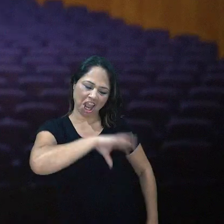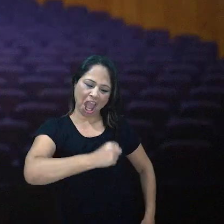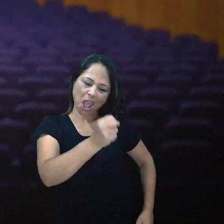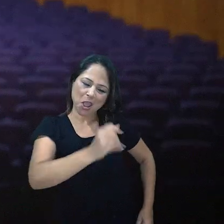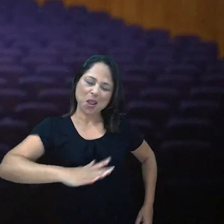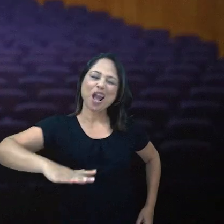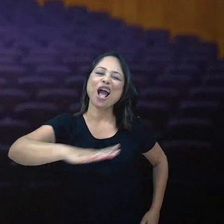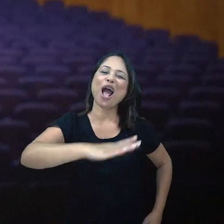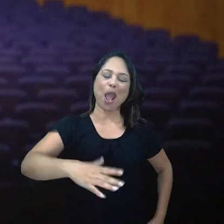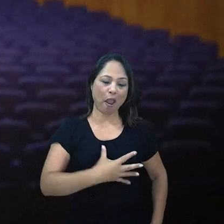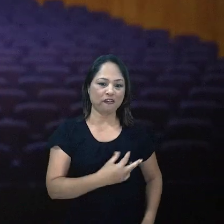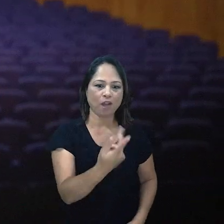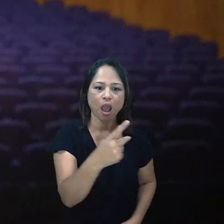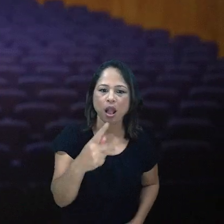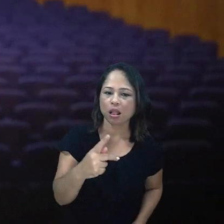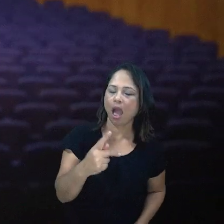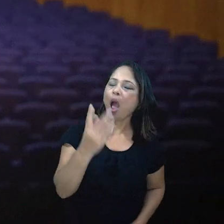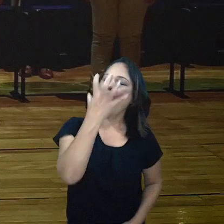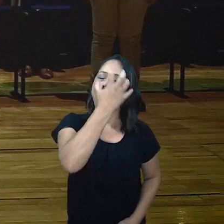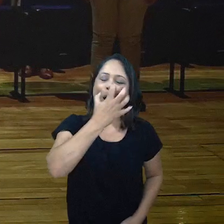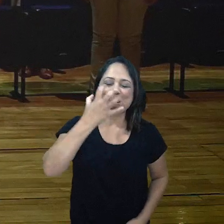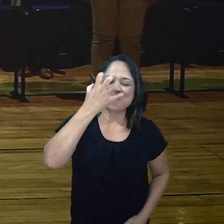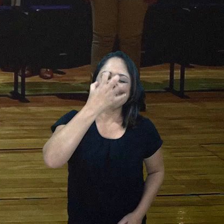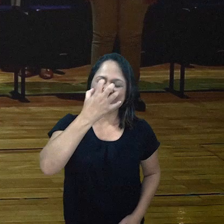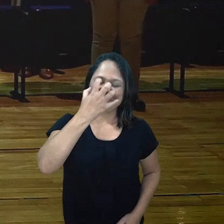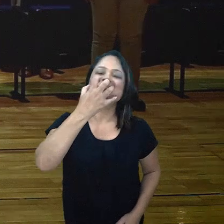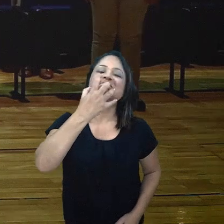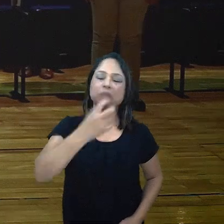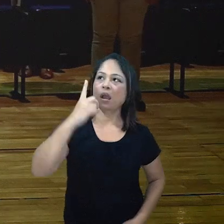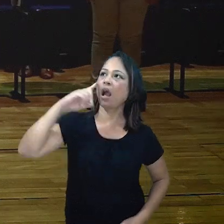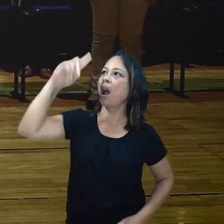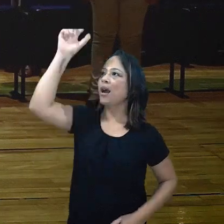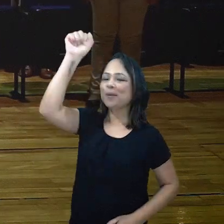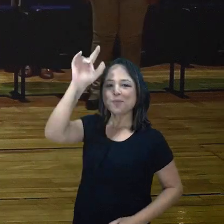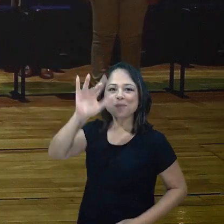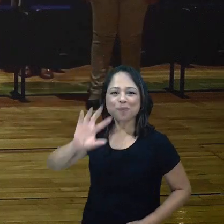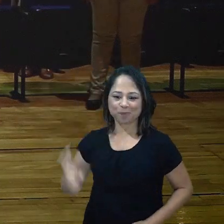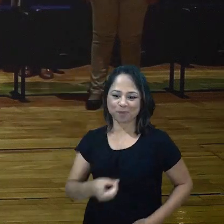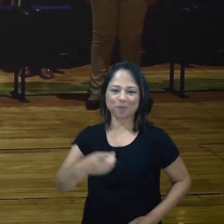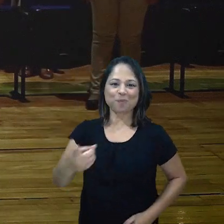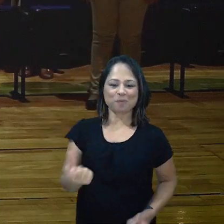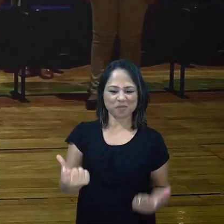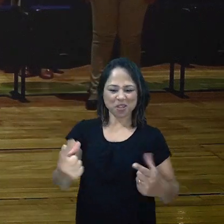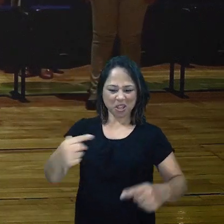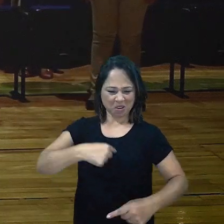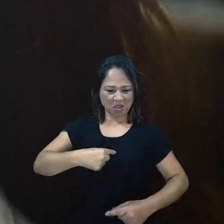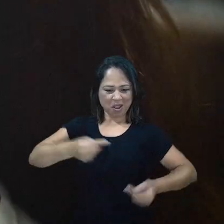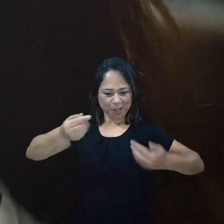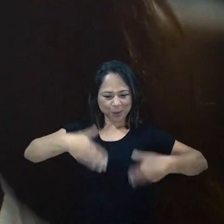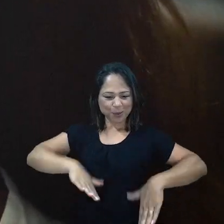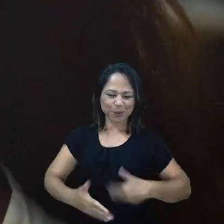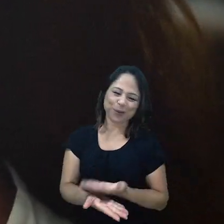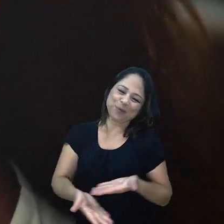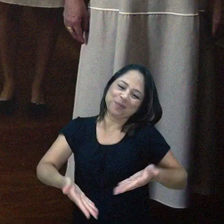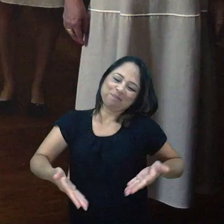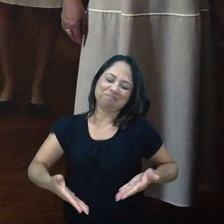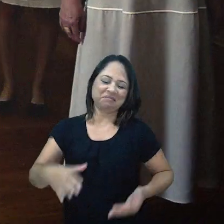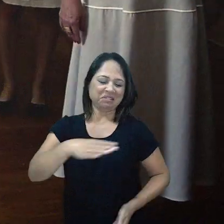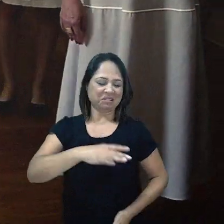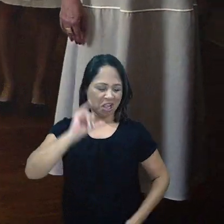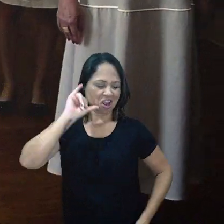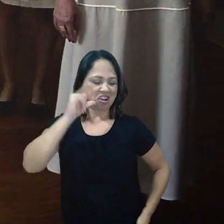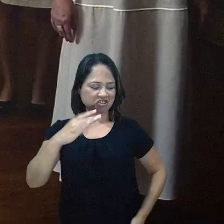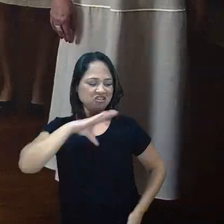terra querida, Jundiaí, teus filhos amantes são de ti. E Deus abençoe eternamente esta terra onde